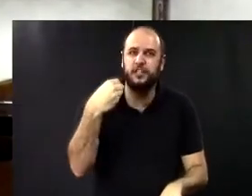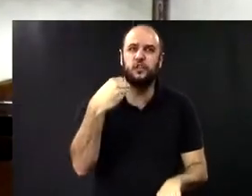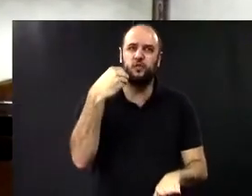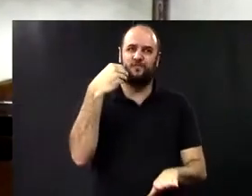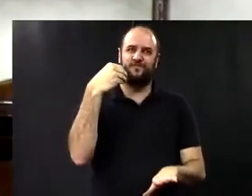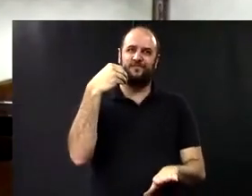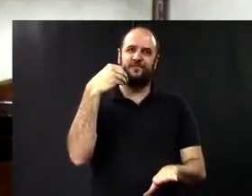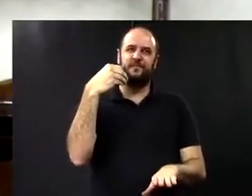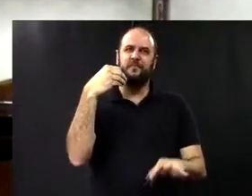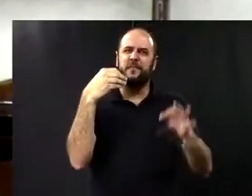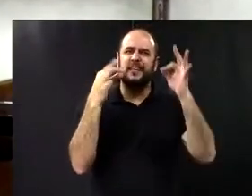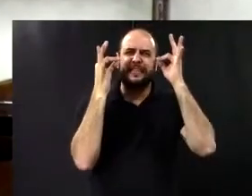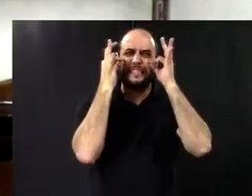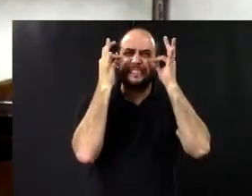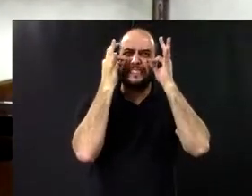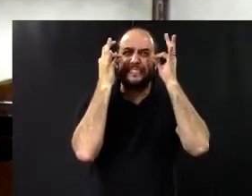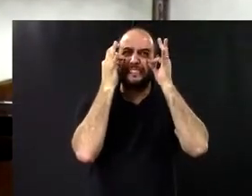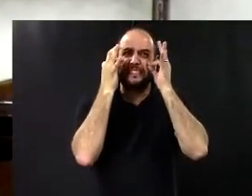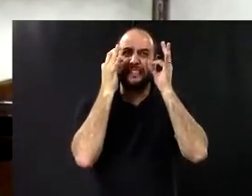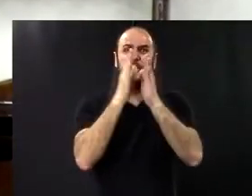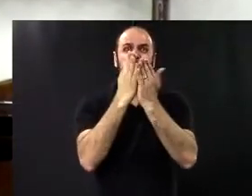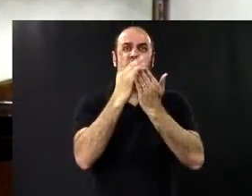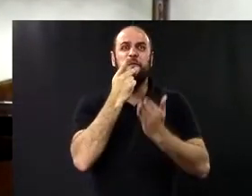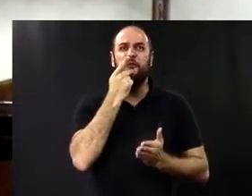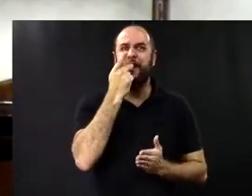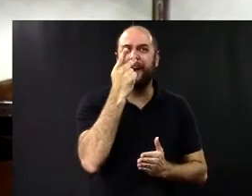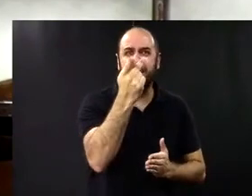presta atenção no que a palavra do Senhor está dizendo.